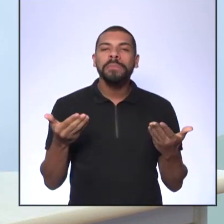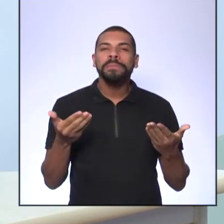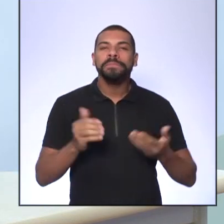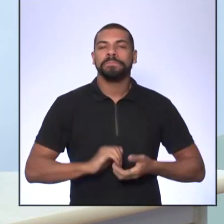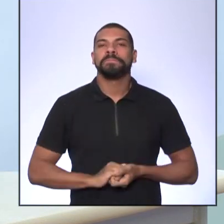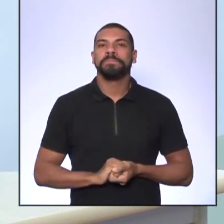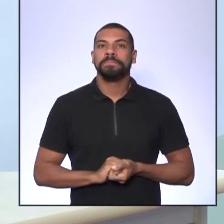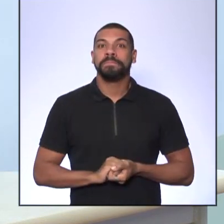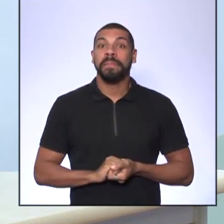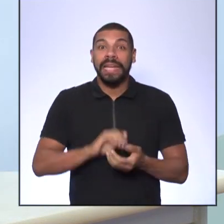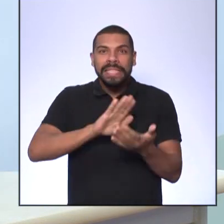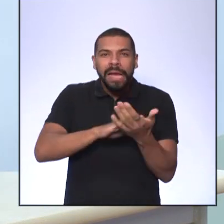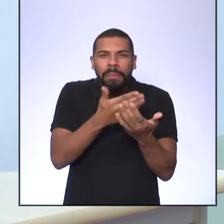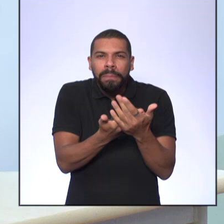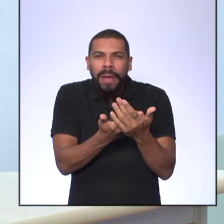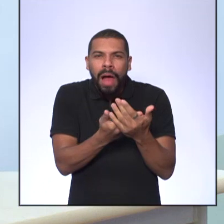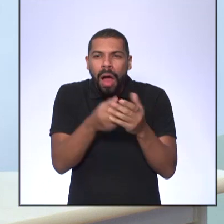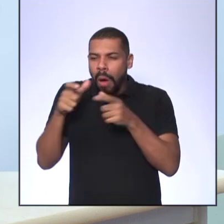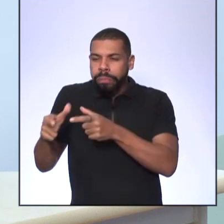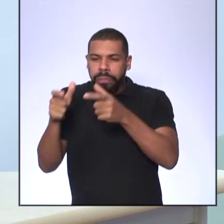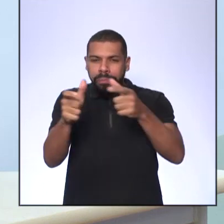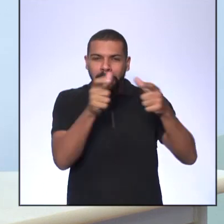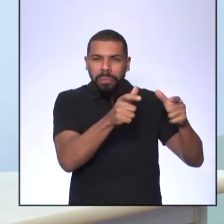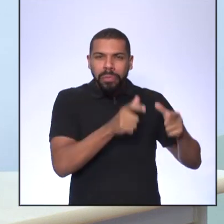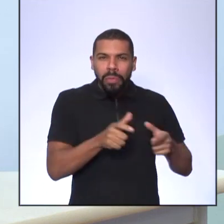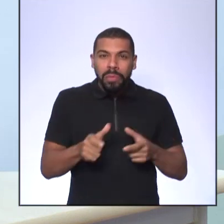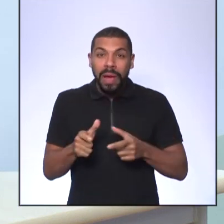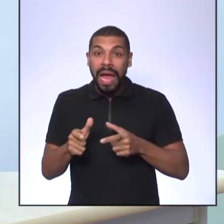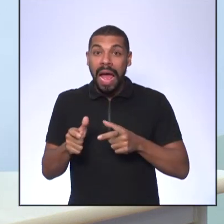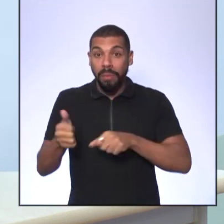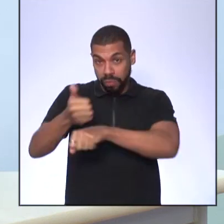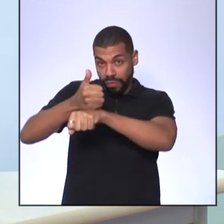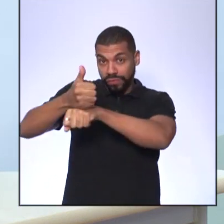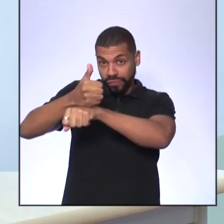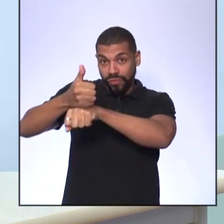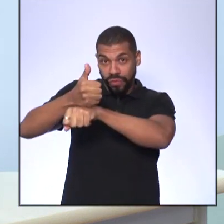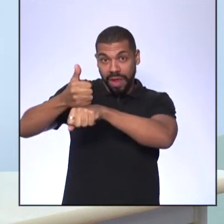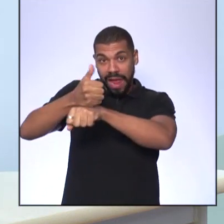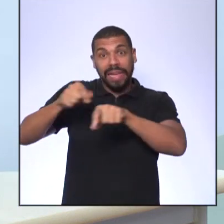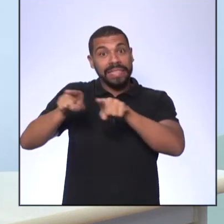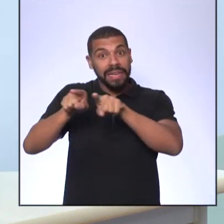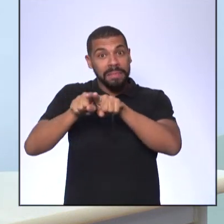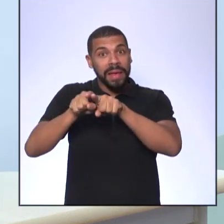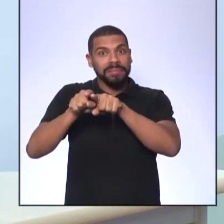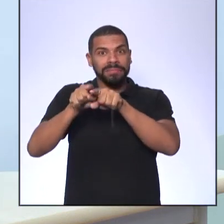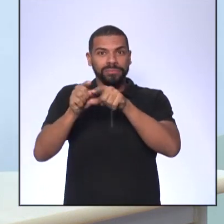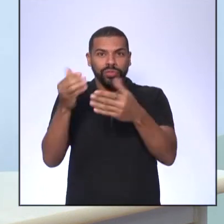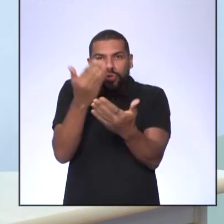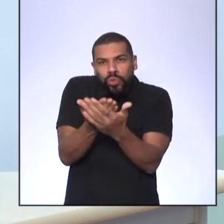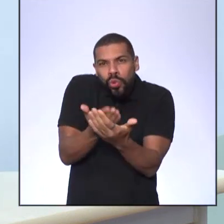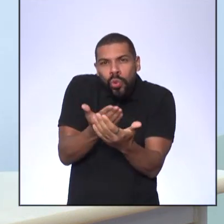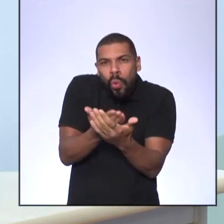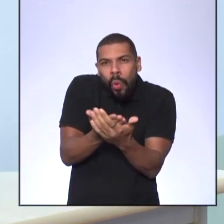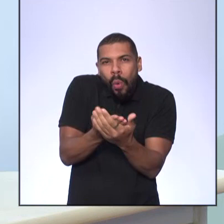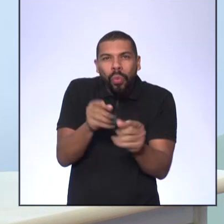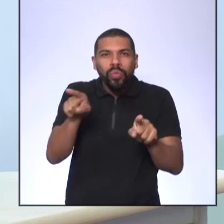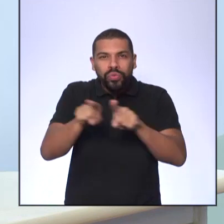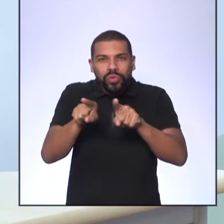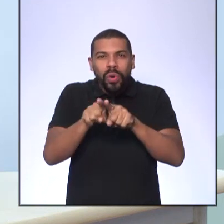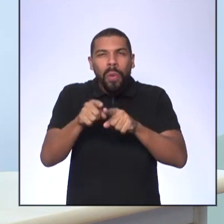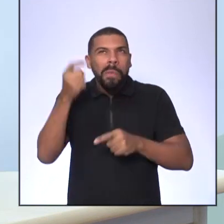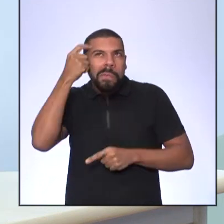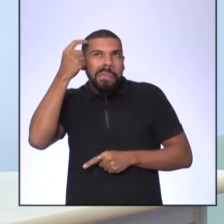discussão: interpretar diversos ambientes profissionais e acadêmicos, né, no sentido, ambiente acadêmico no sentido de perfil